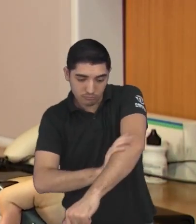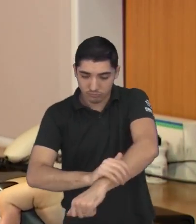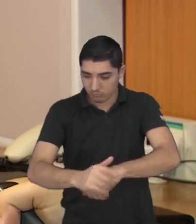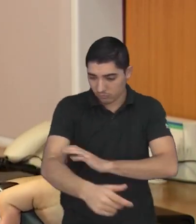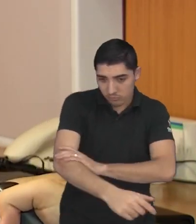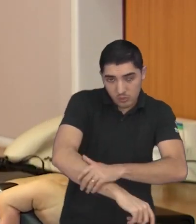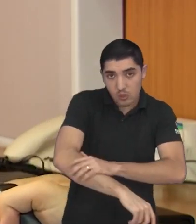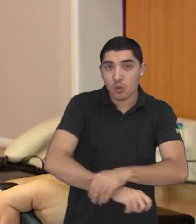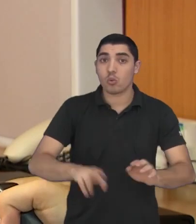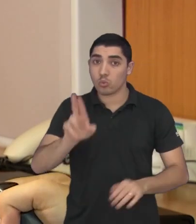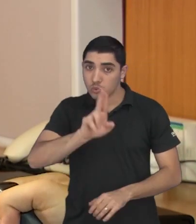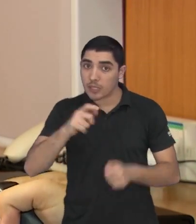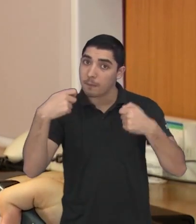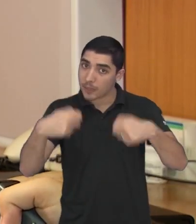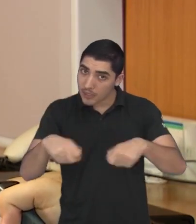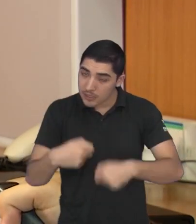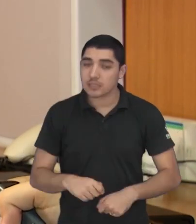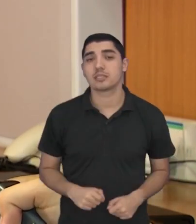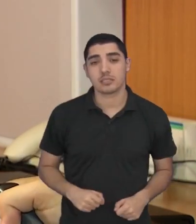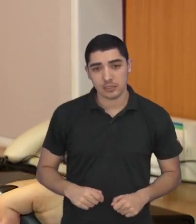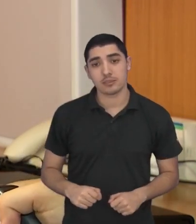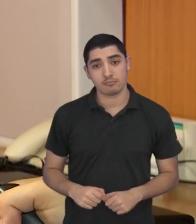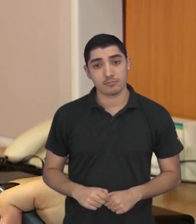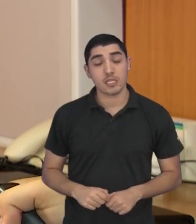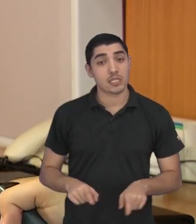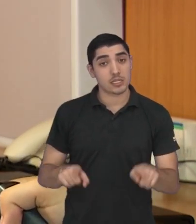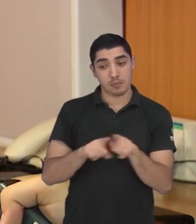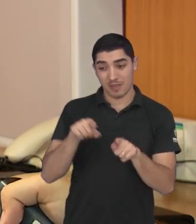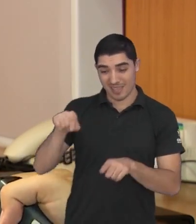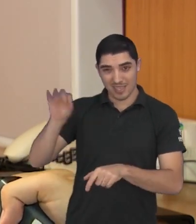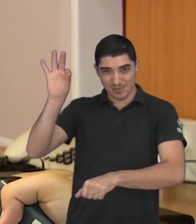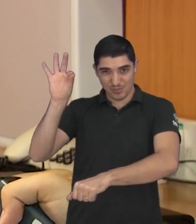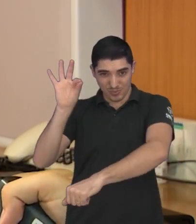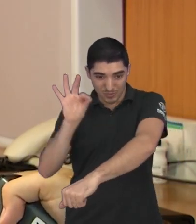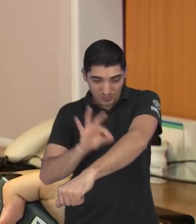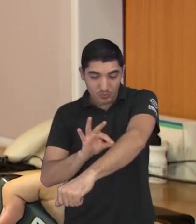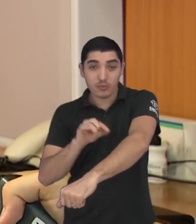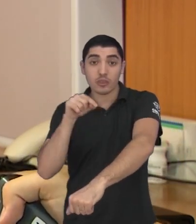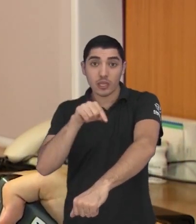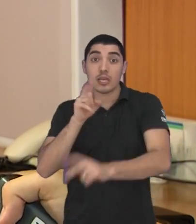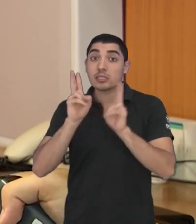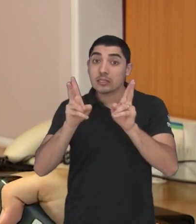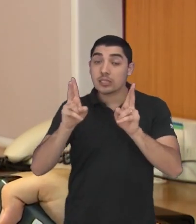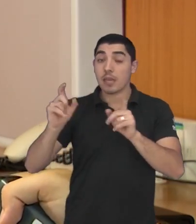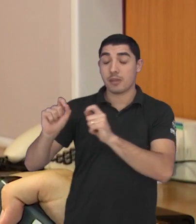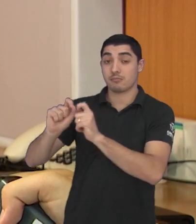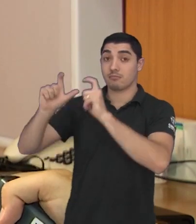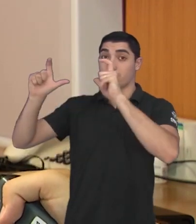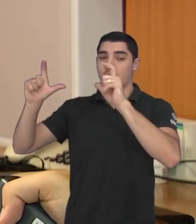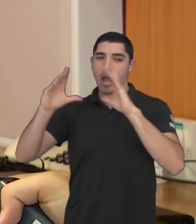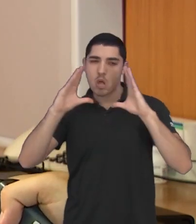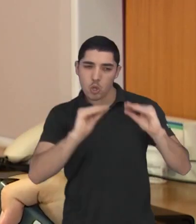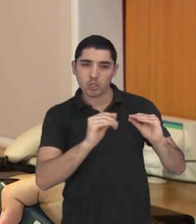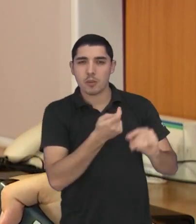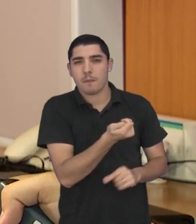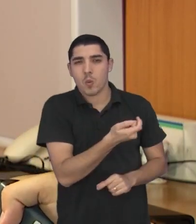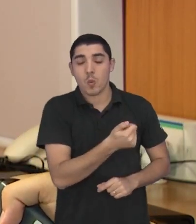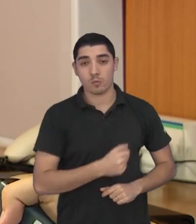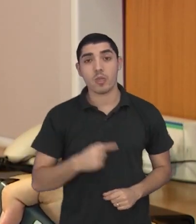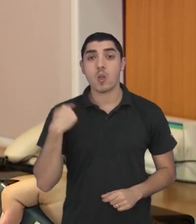urbana. Além disso, ações de conscientização fazem a diferença. A gente desenvolve essas campanhas nos principais focos aí